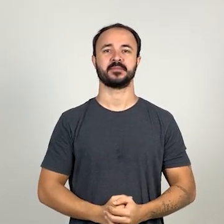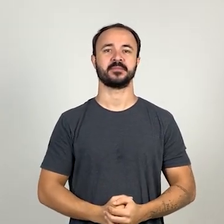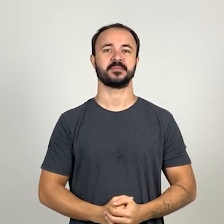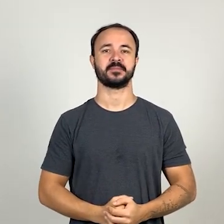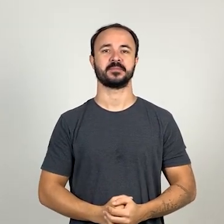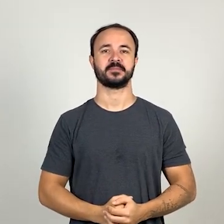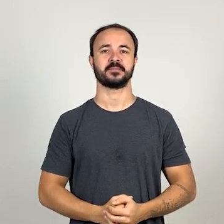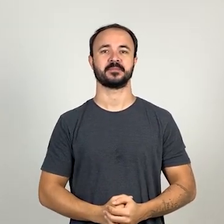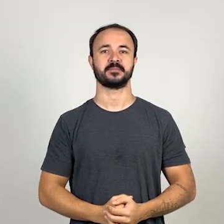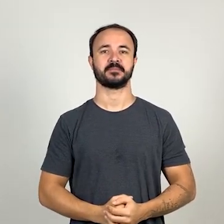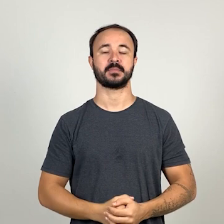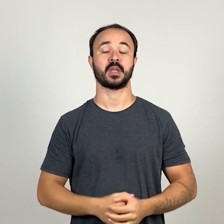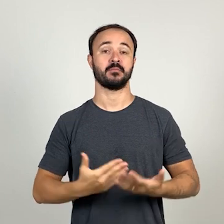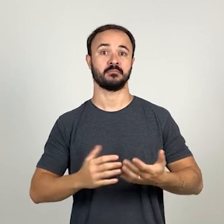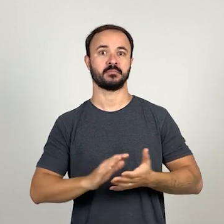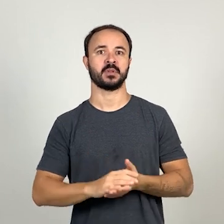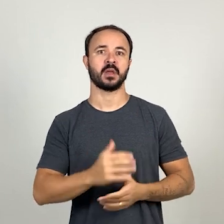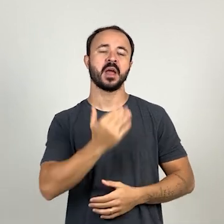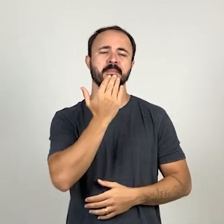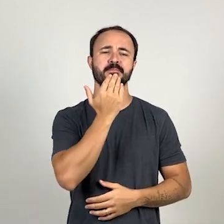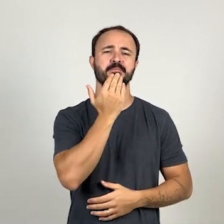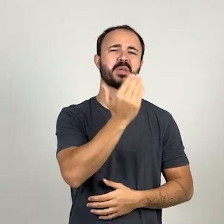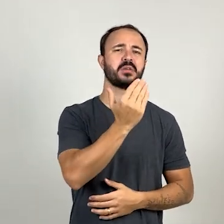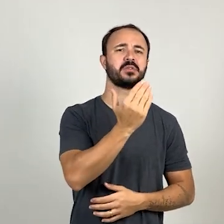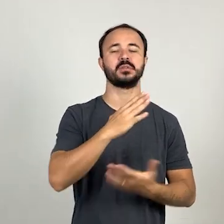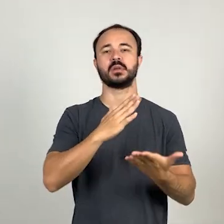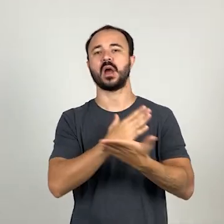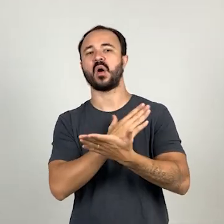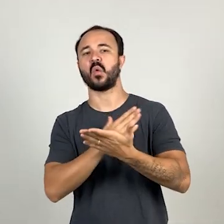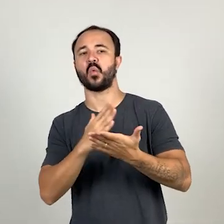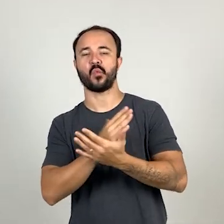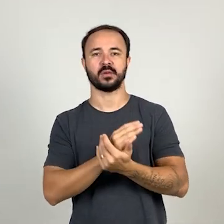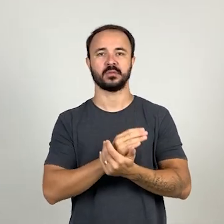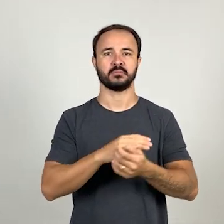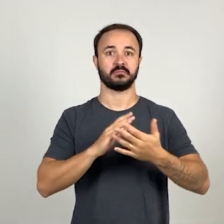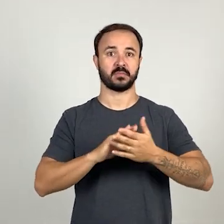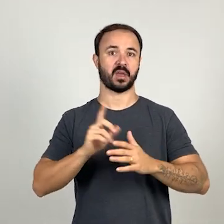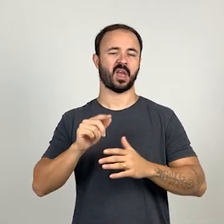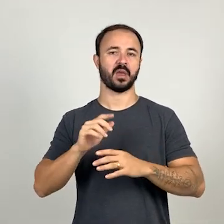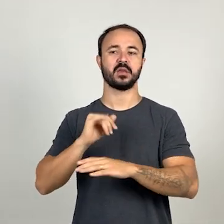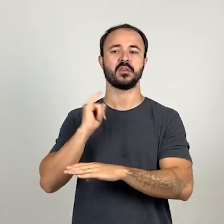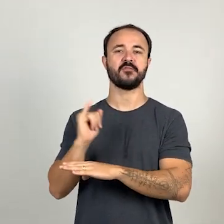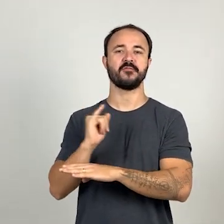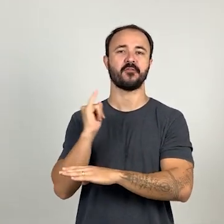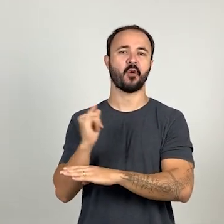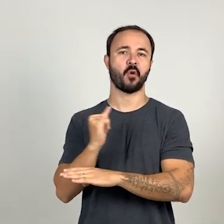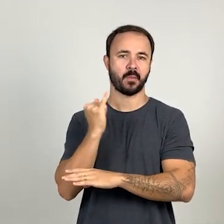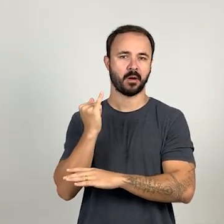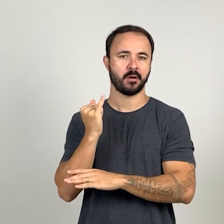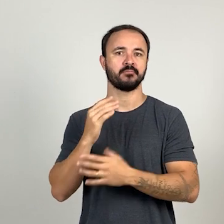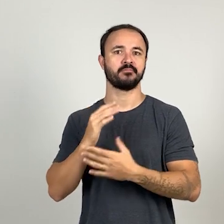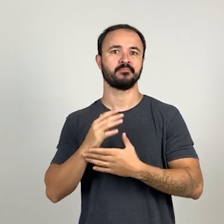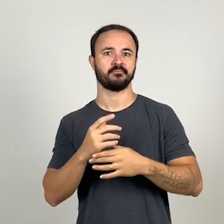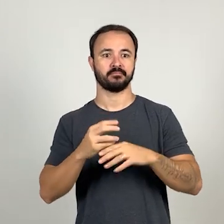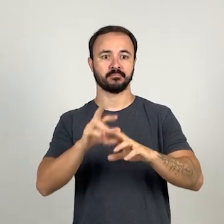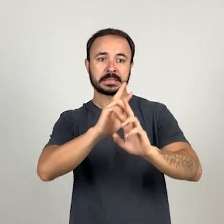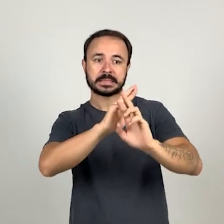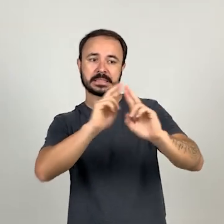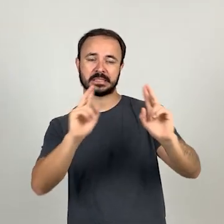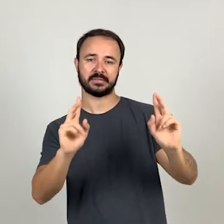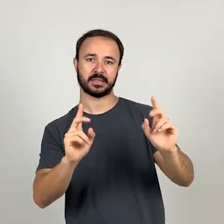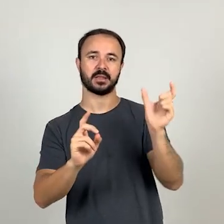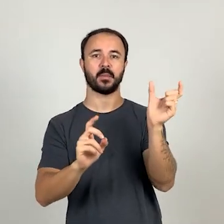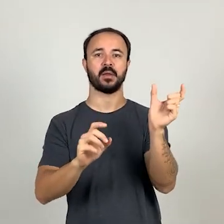Para pedir ou dar permissão de maneira informal. Então, a diferença do verbo anterior, o may, que era